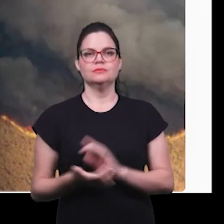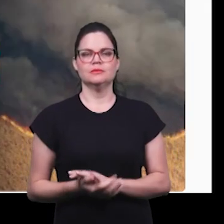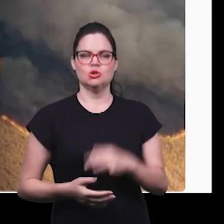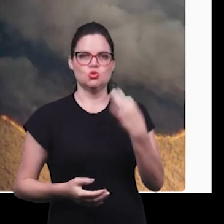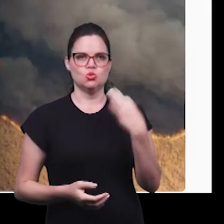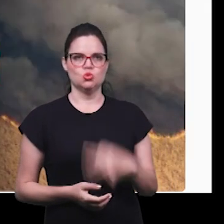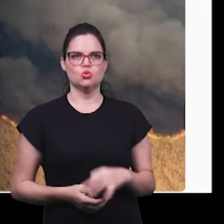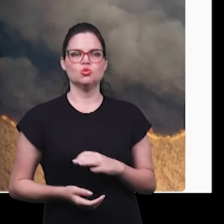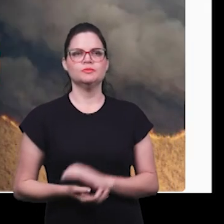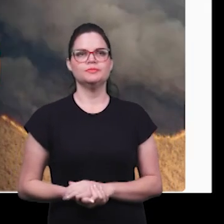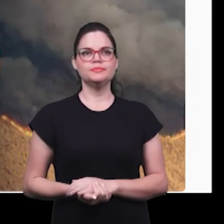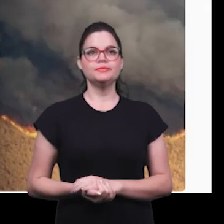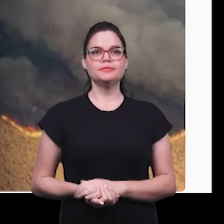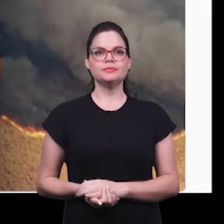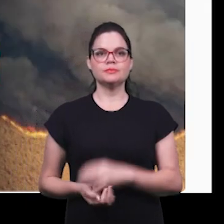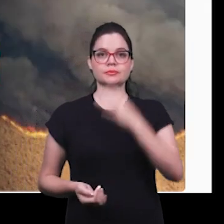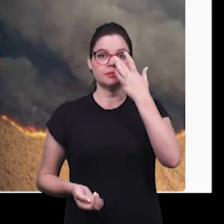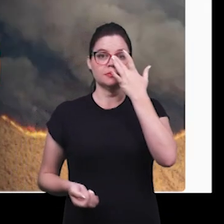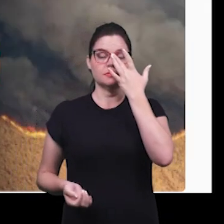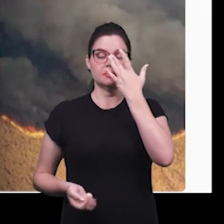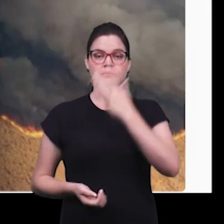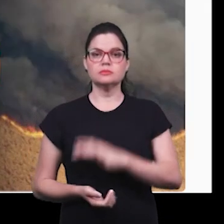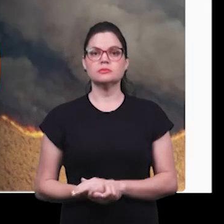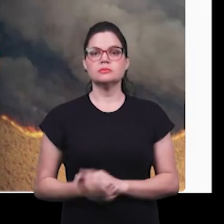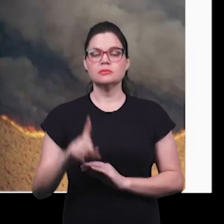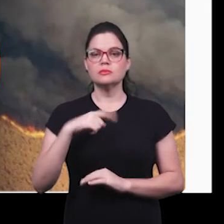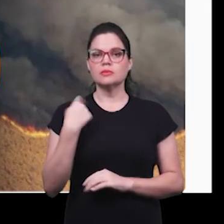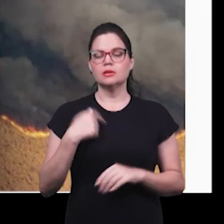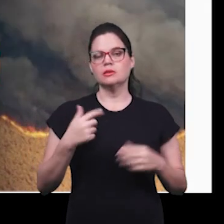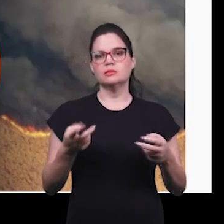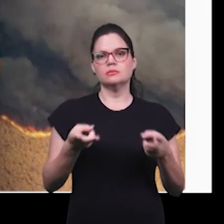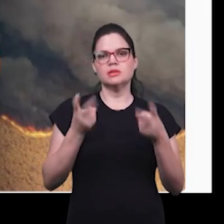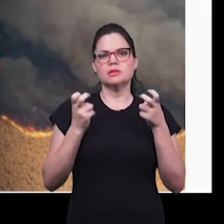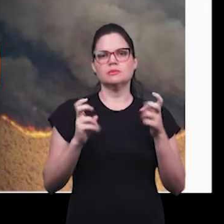Isso. Então, nós percebemos aqui, por exemplo,